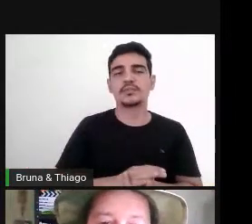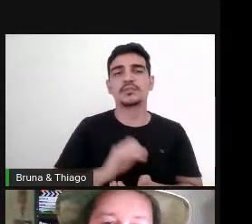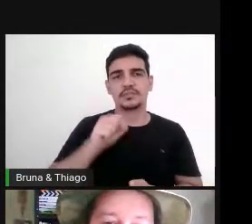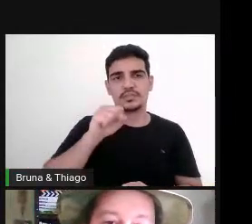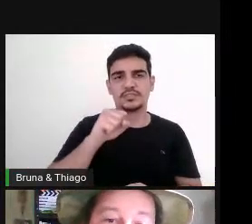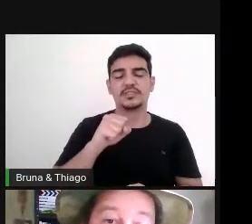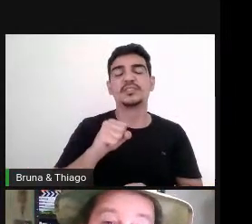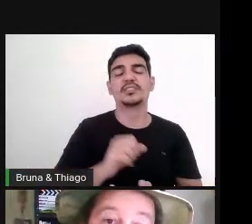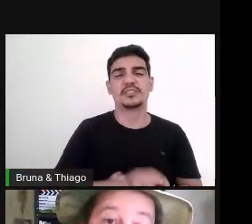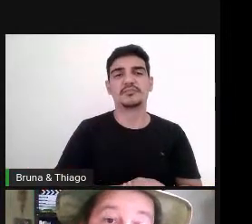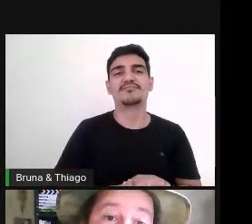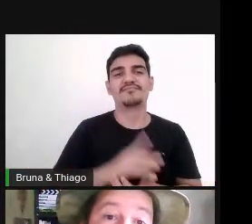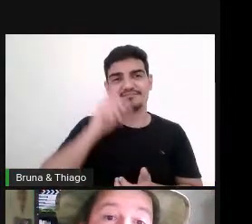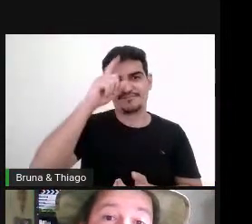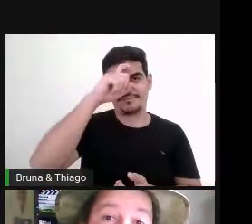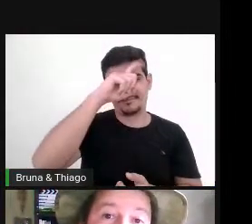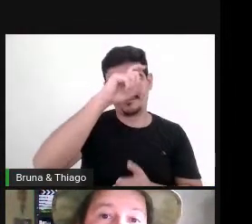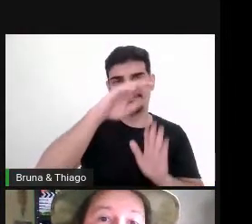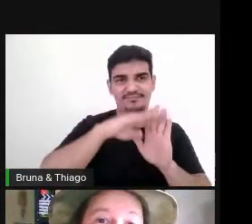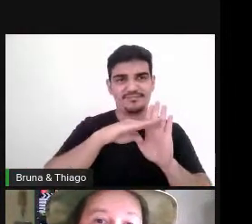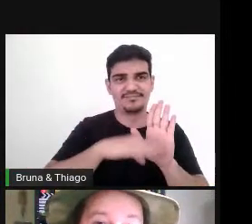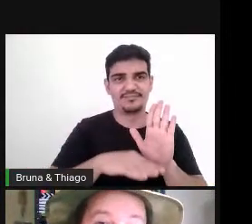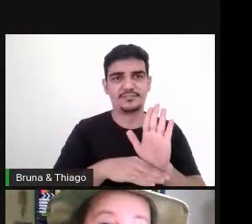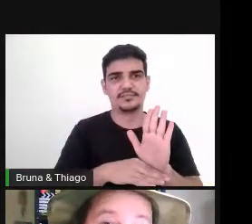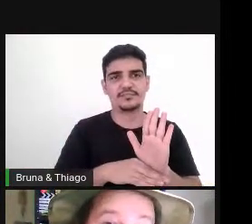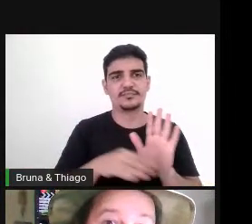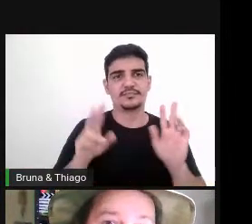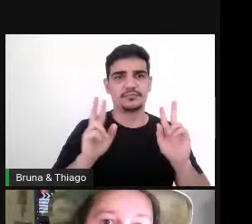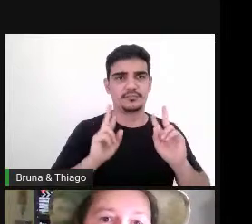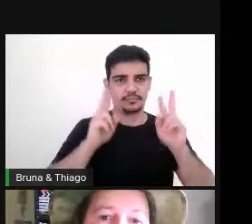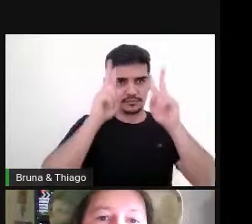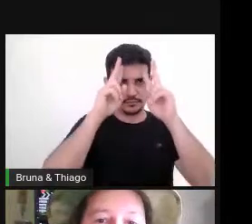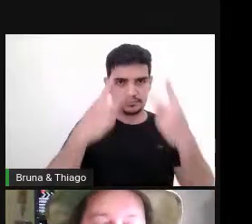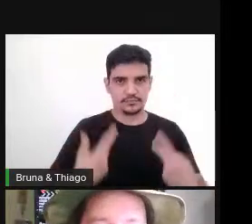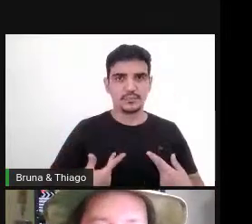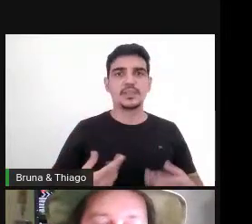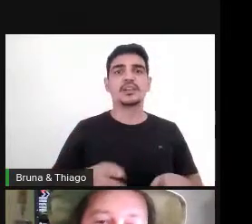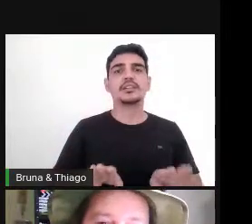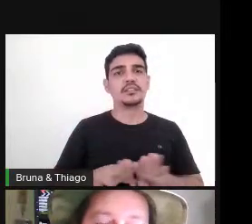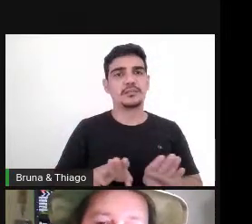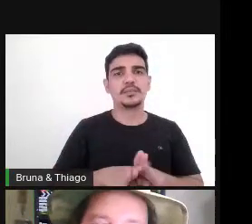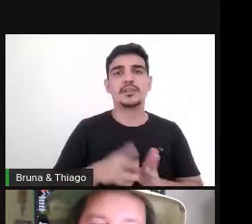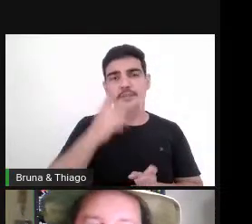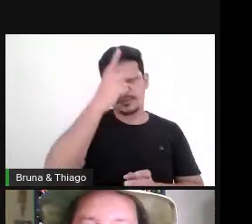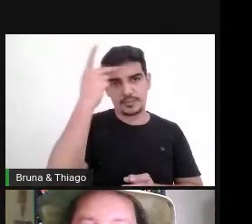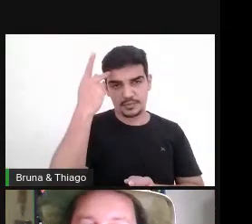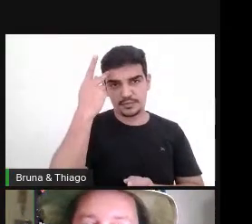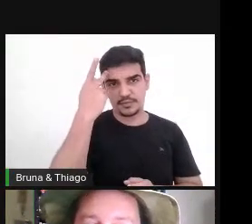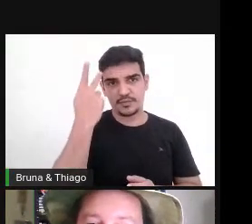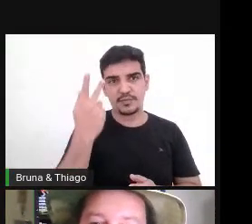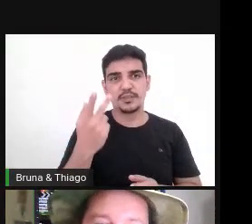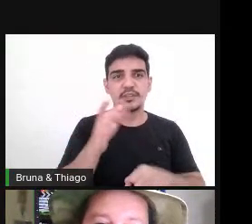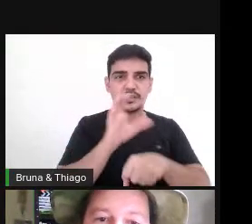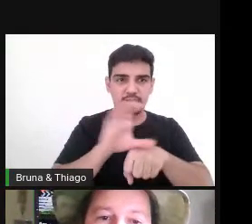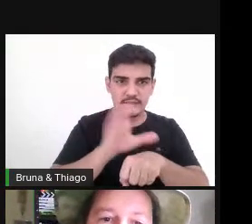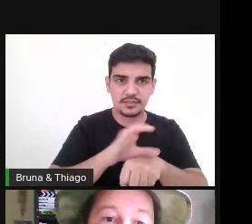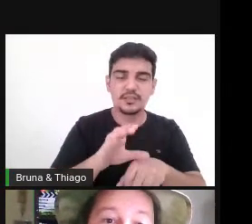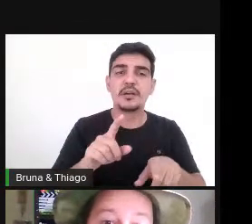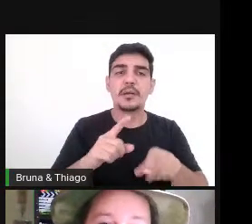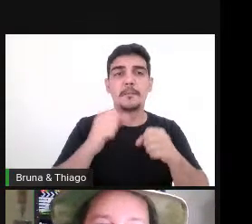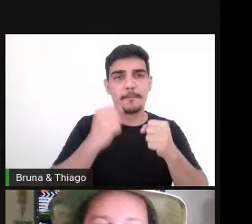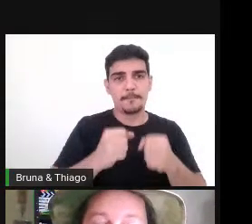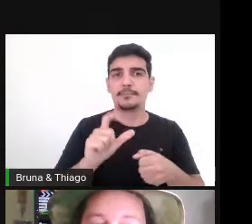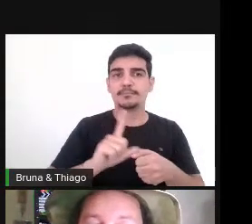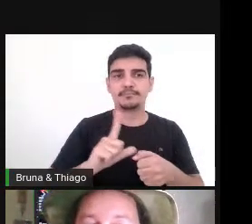dele. Mas só mostrando assim, que mesmo pessoas que são treinadas, podem ter acidentes. Aqui uma outra foto que